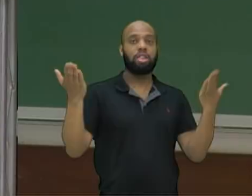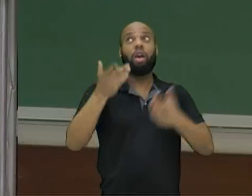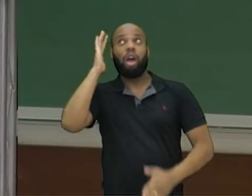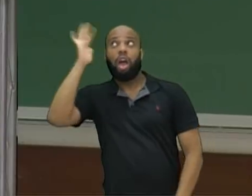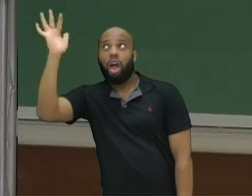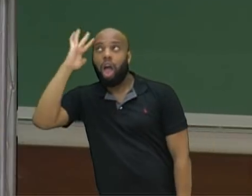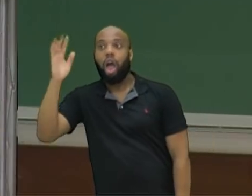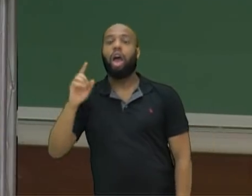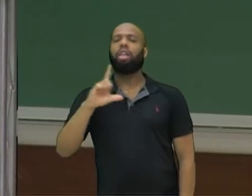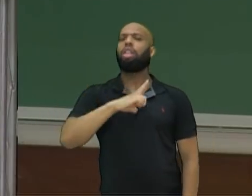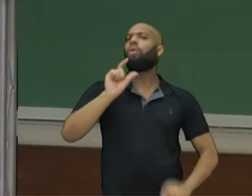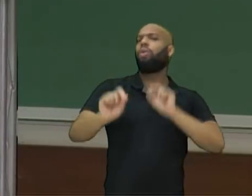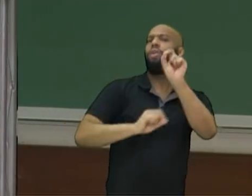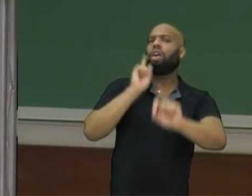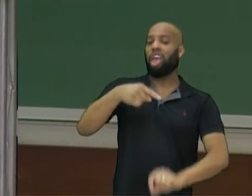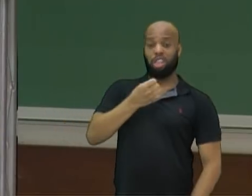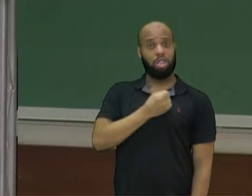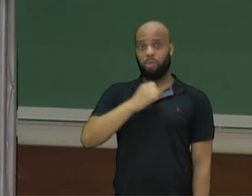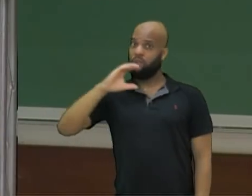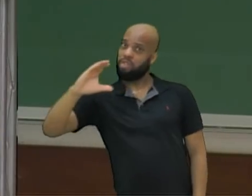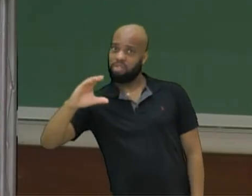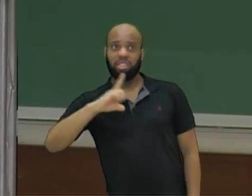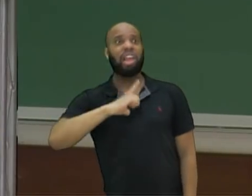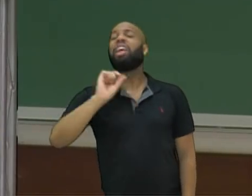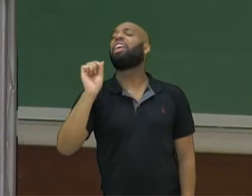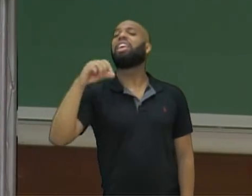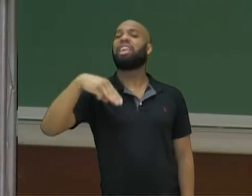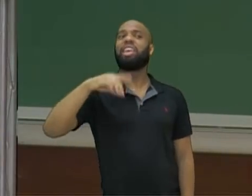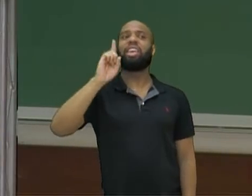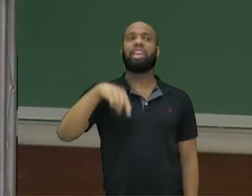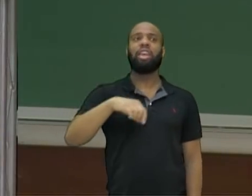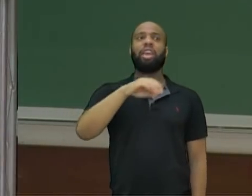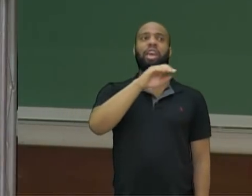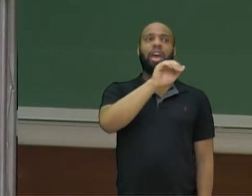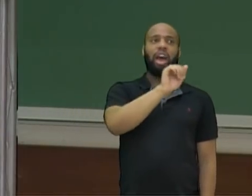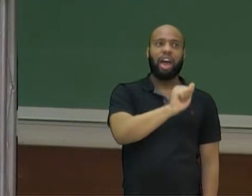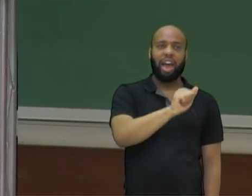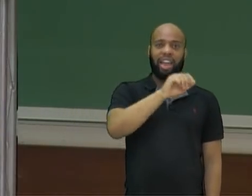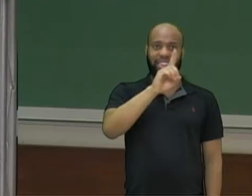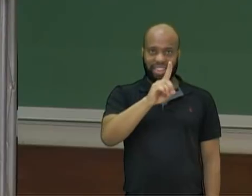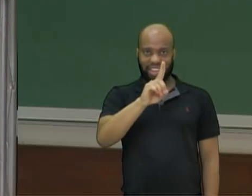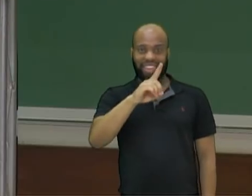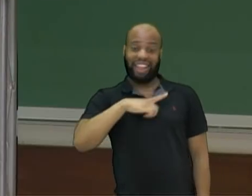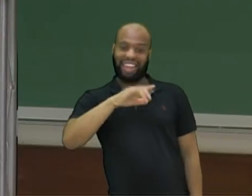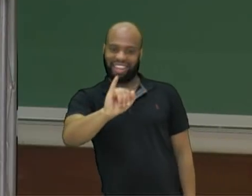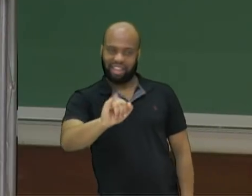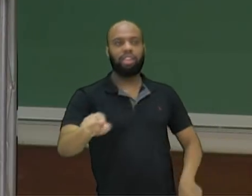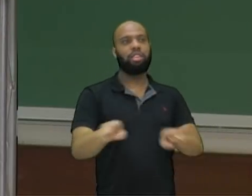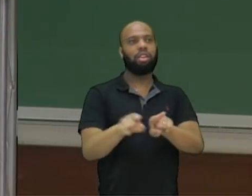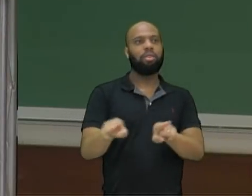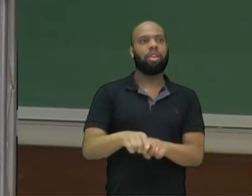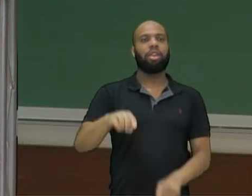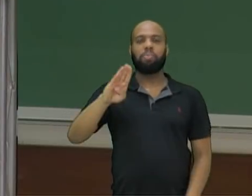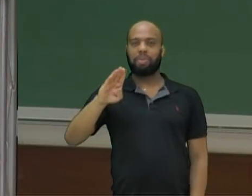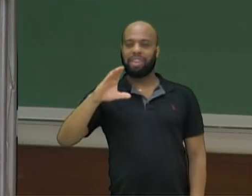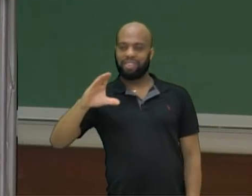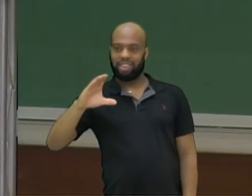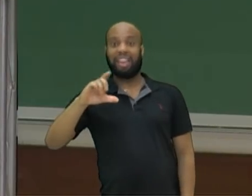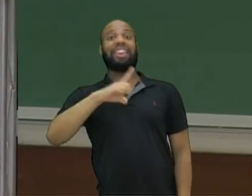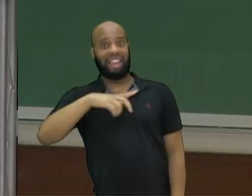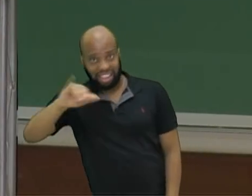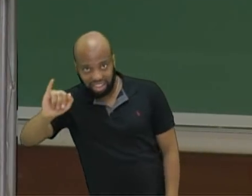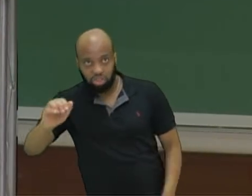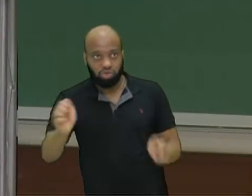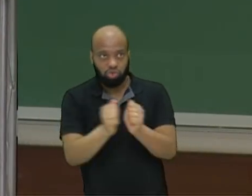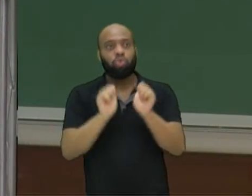que eu tenho de parte imaginária? Eu tenho o AD e o BC, que são os coeficientes, que estão acompanhados do I.